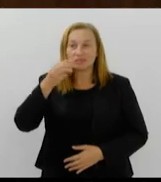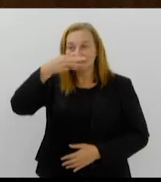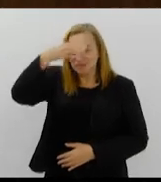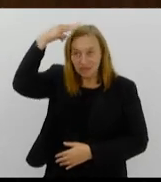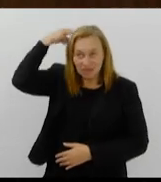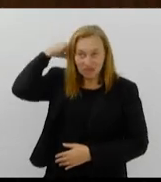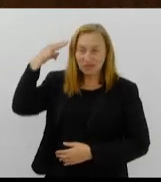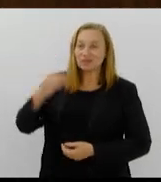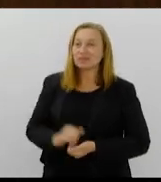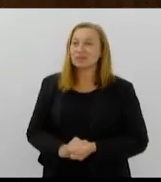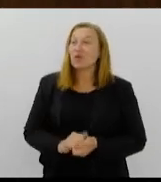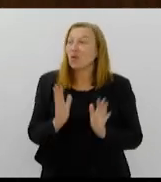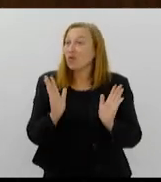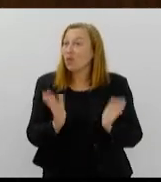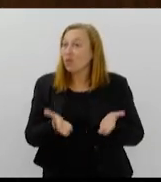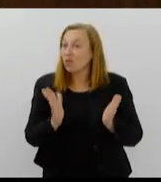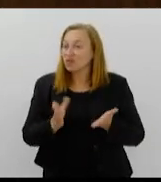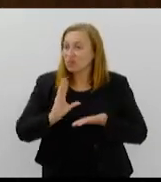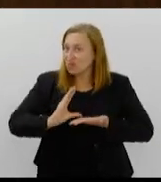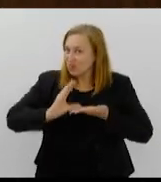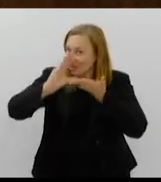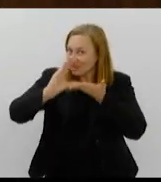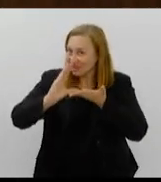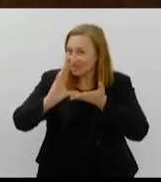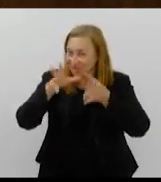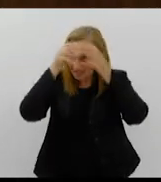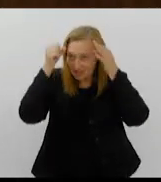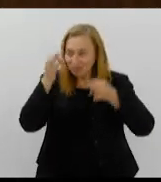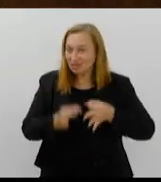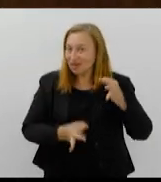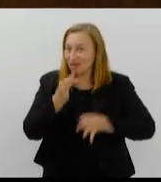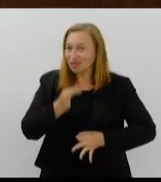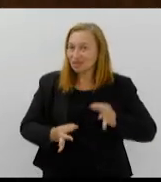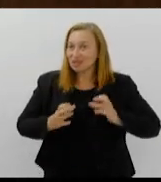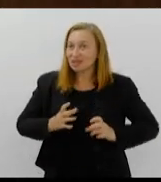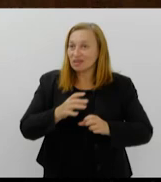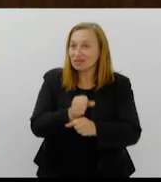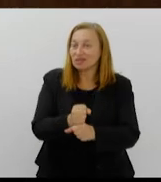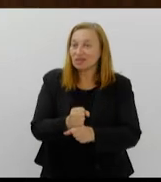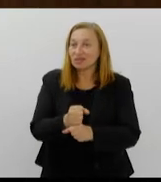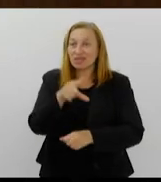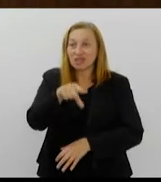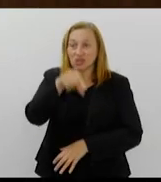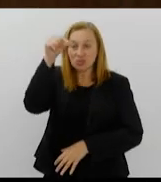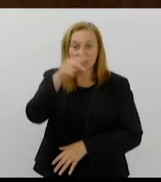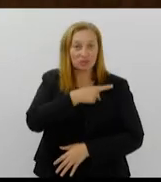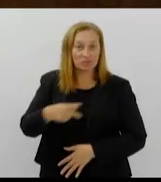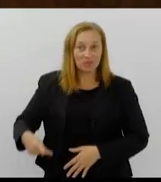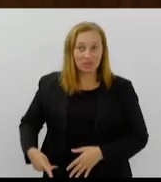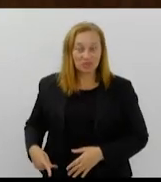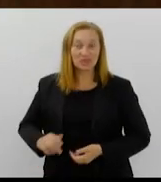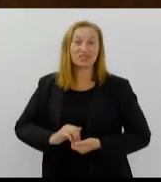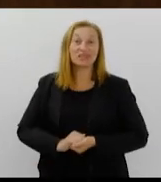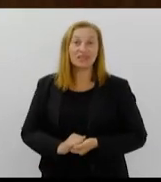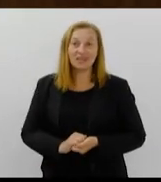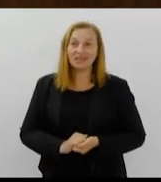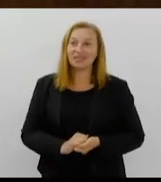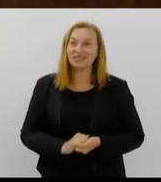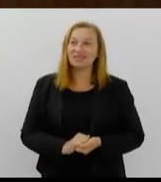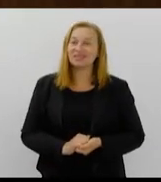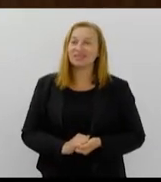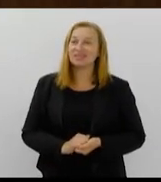Pacheco, hoje conselheiro do Tribunal de Contas, acabou de ser eleito presidente da Corte